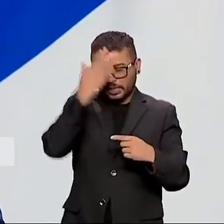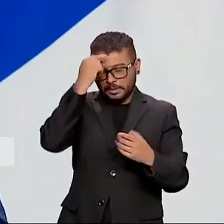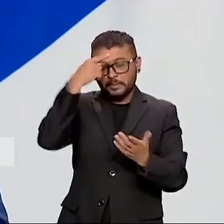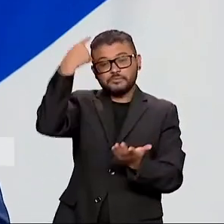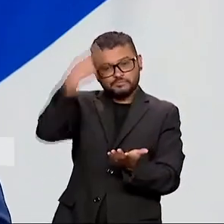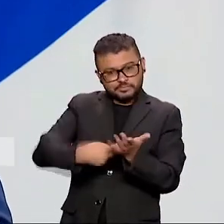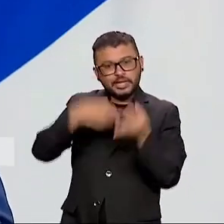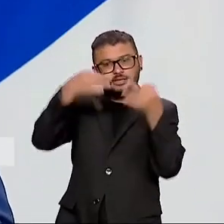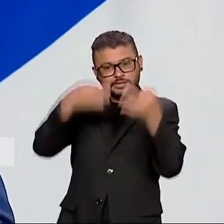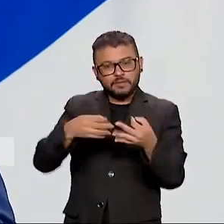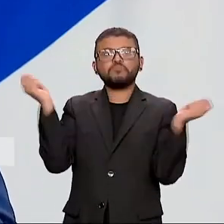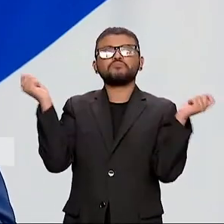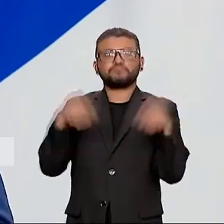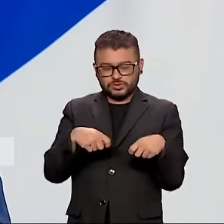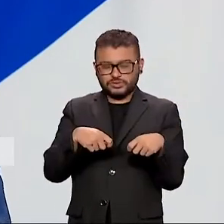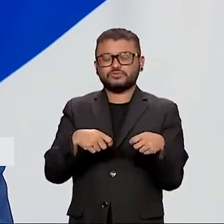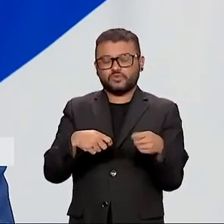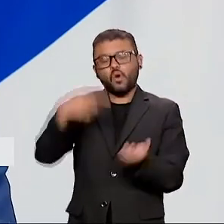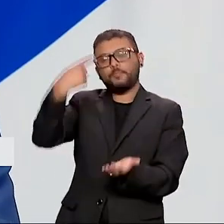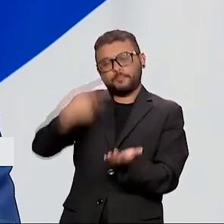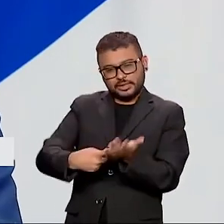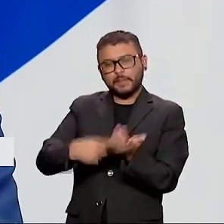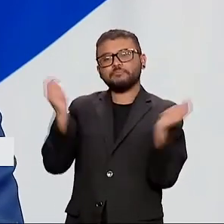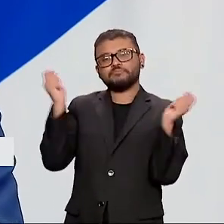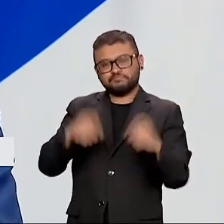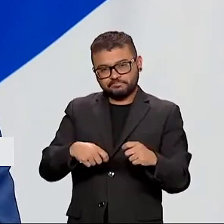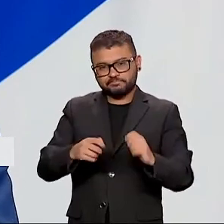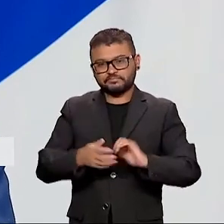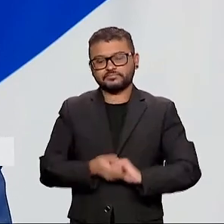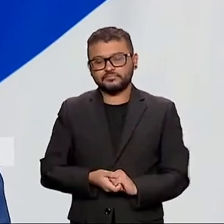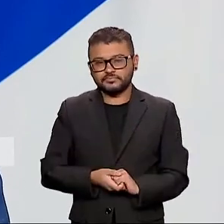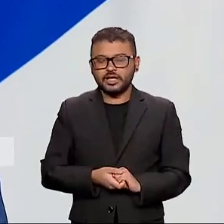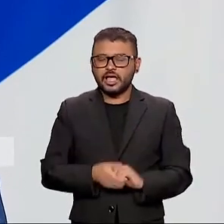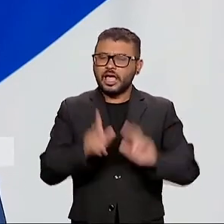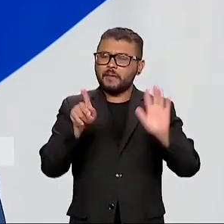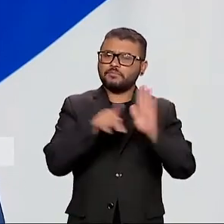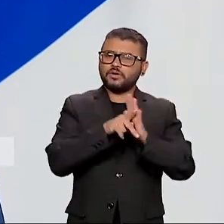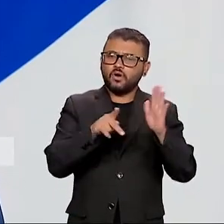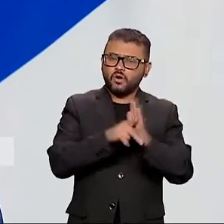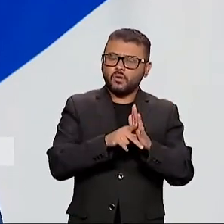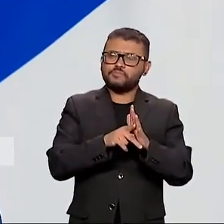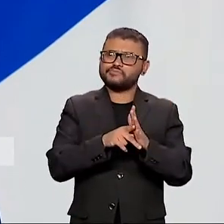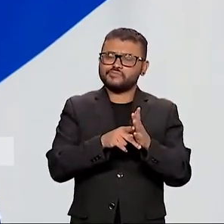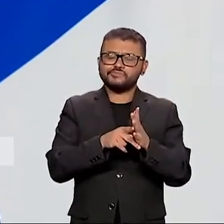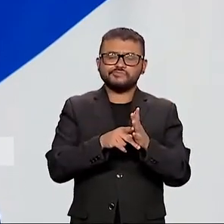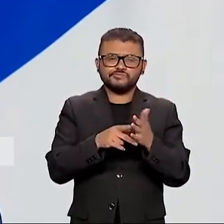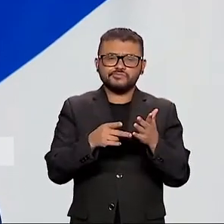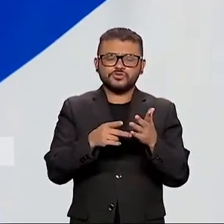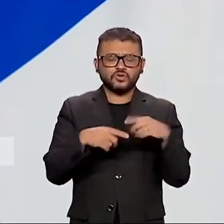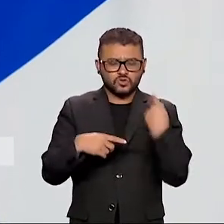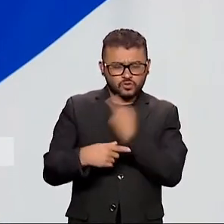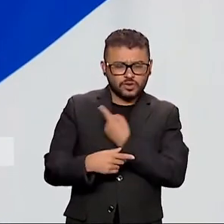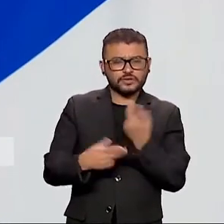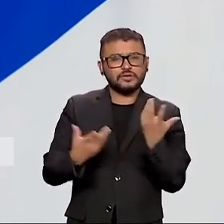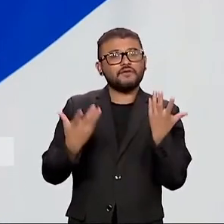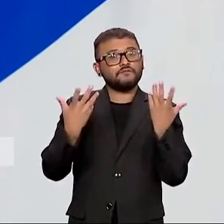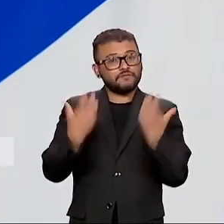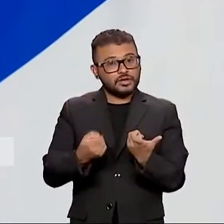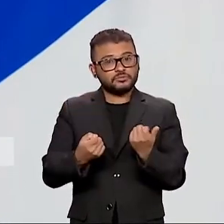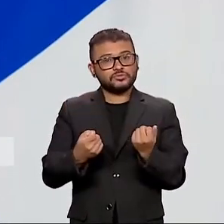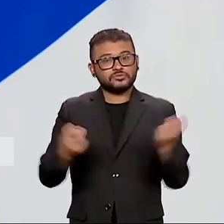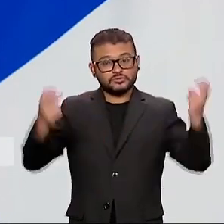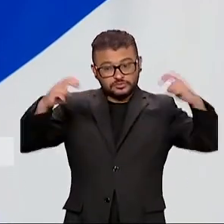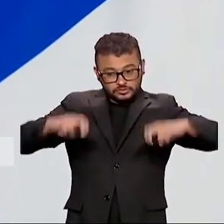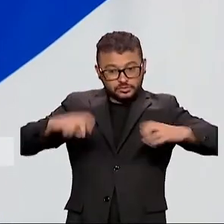com um acordo. É assim que é a lei da natureza, e é isso que nós vamos conseguir fazer. Nós